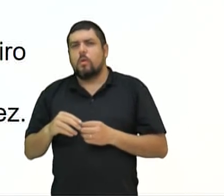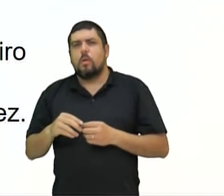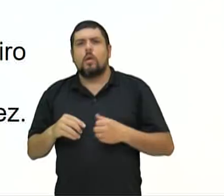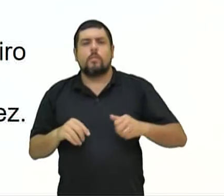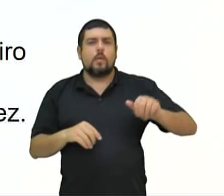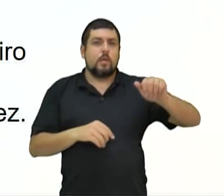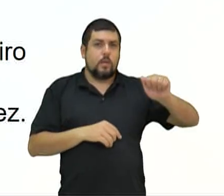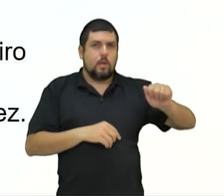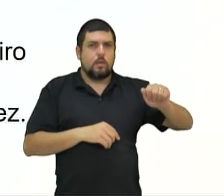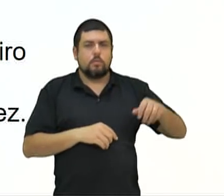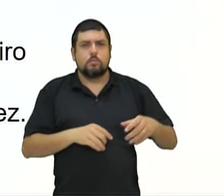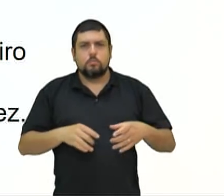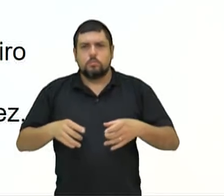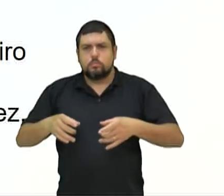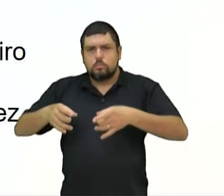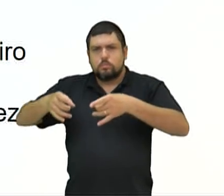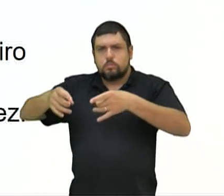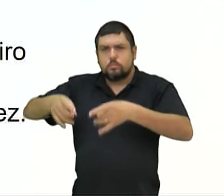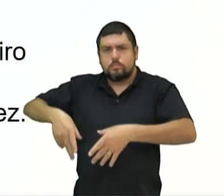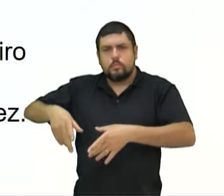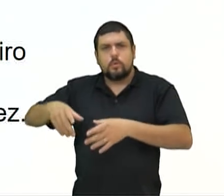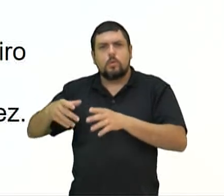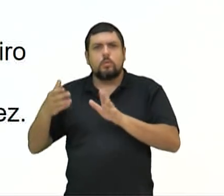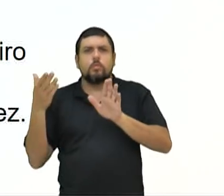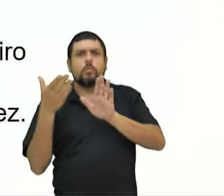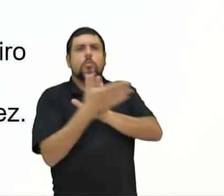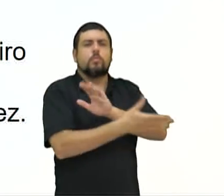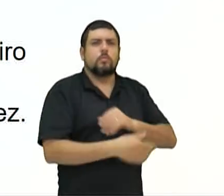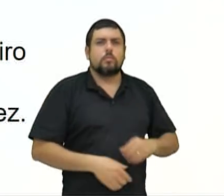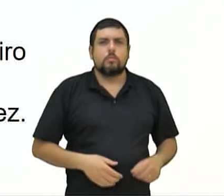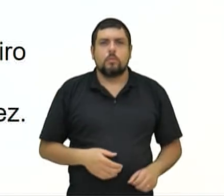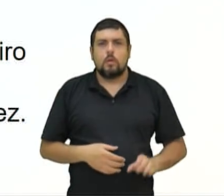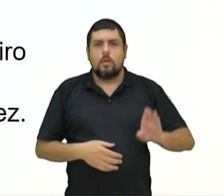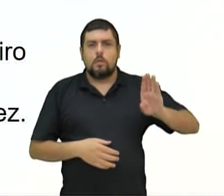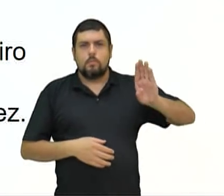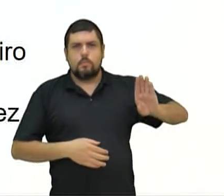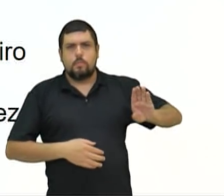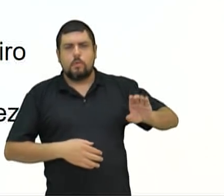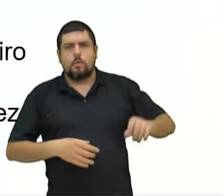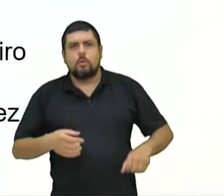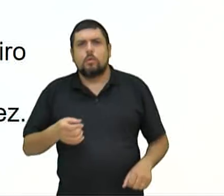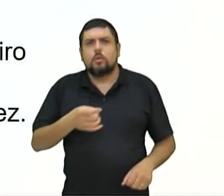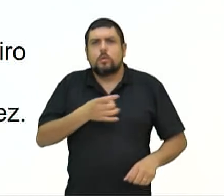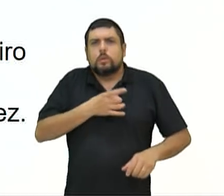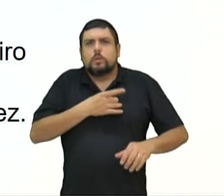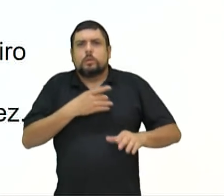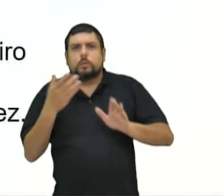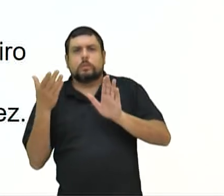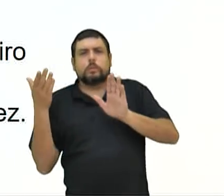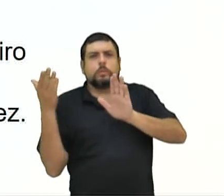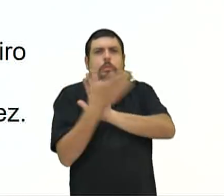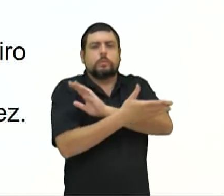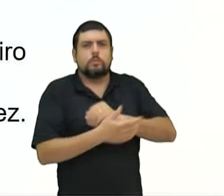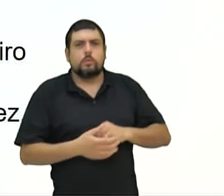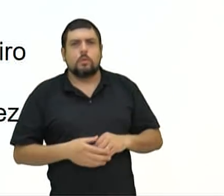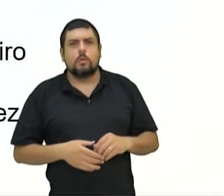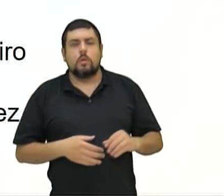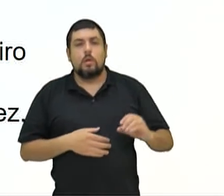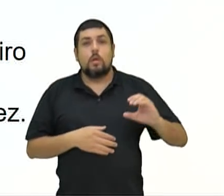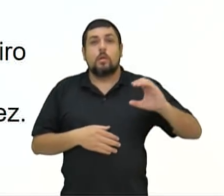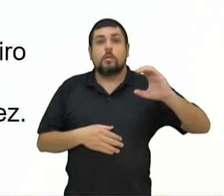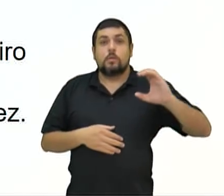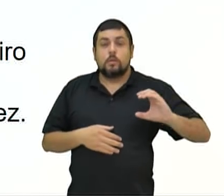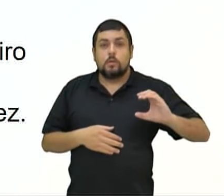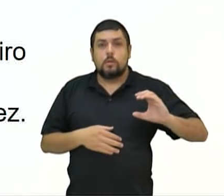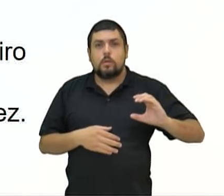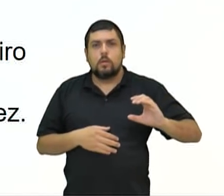xadrez com a Mônica e está fugindo? B, corre para não levar uma surra da Mônica com o tabuleiro de xadrez? Ou C, deixou a